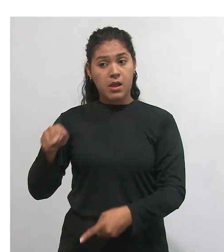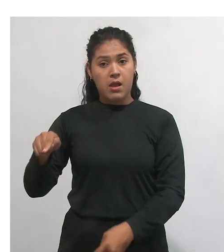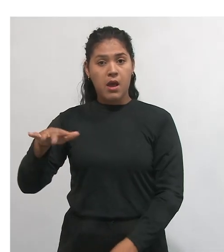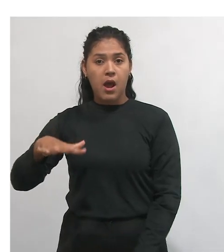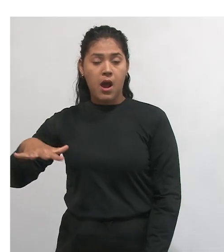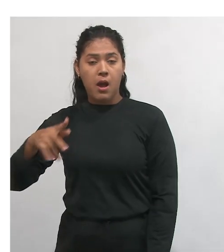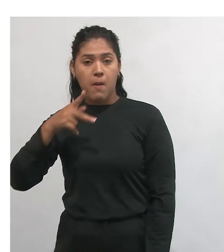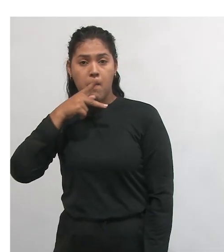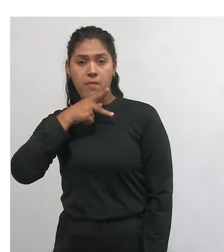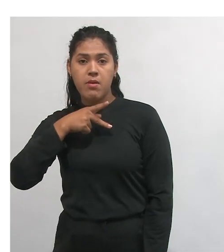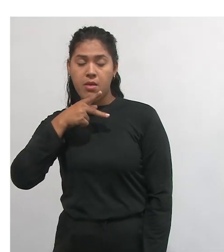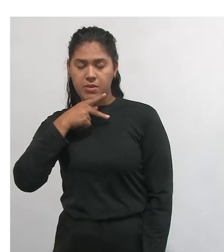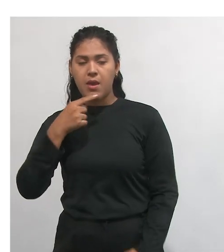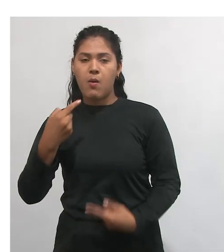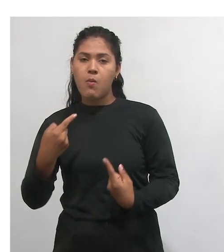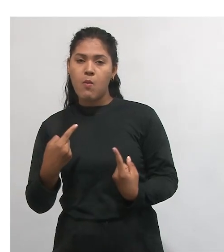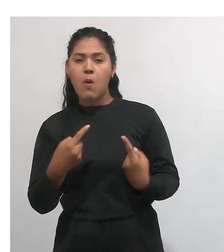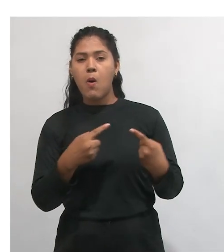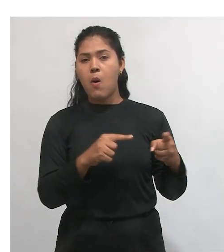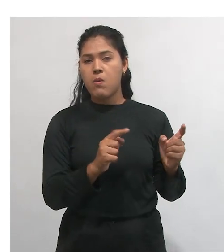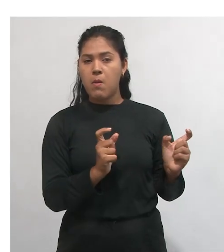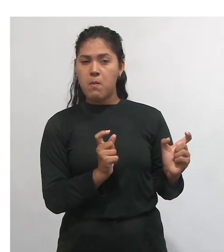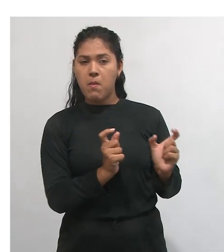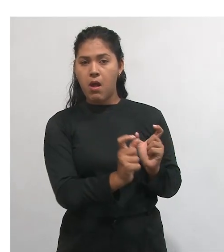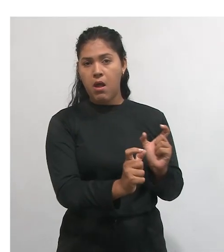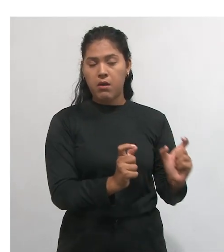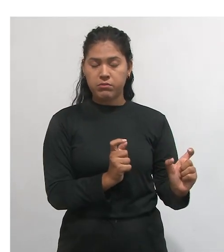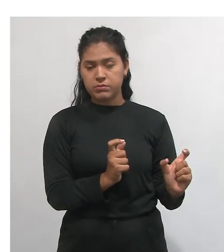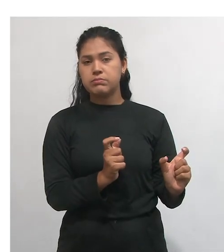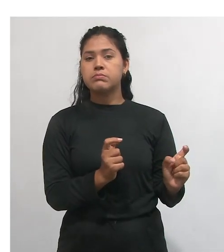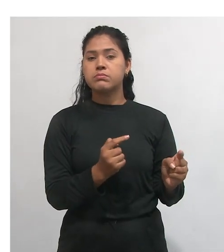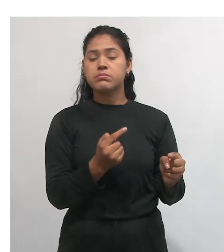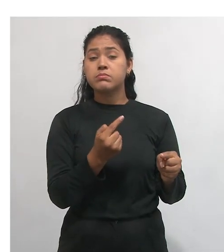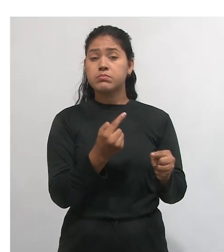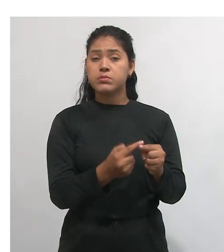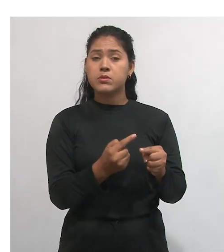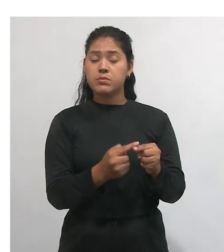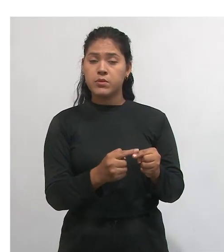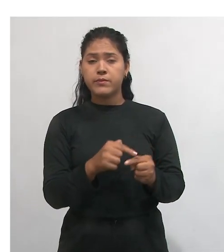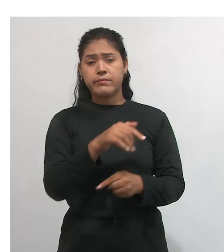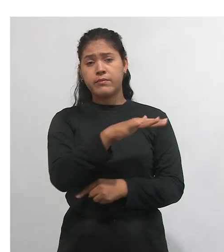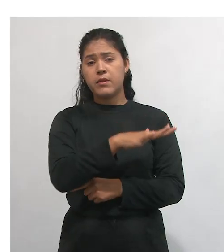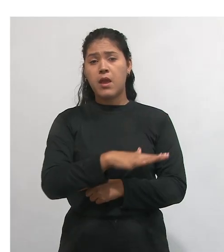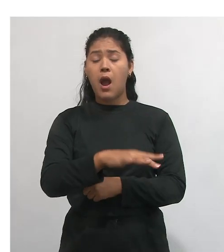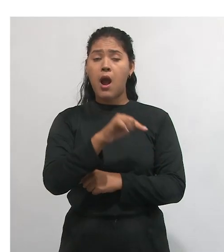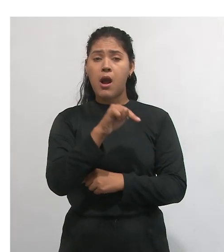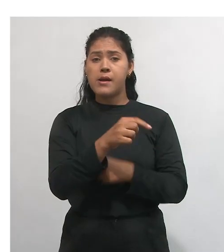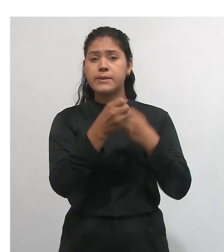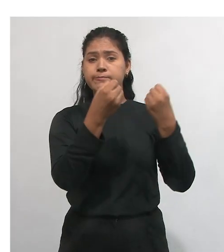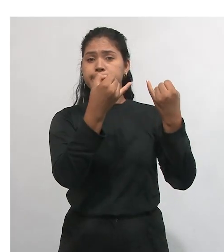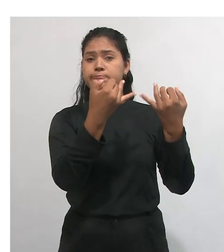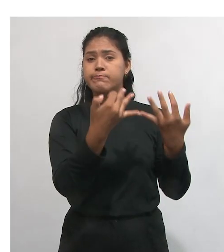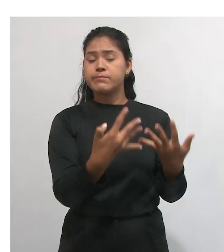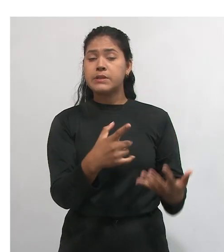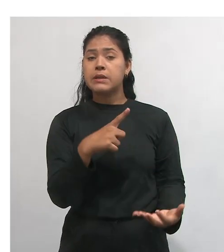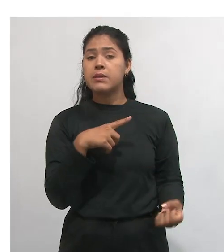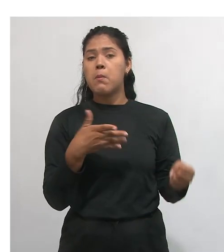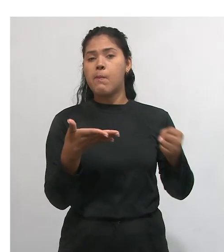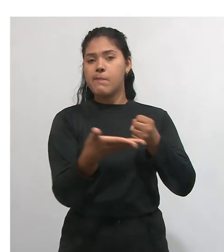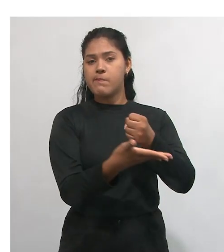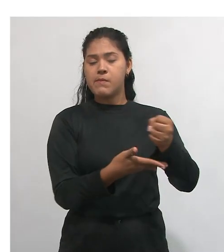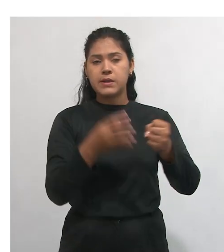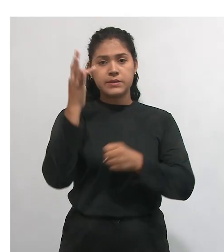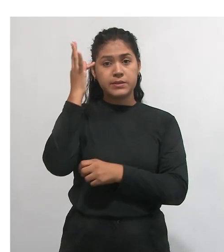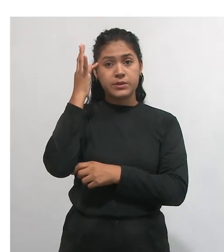né? Então, de certo modo, a ética sofista, ela se respalda na filosofia de Parmênides.